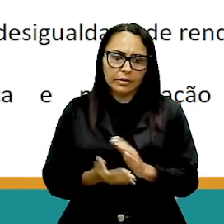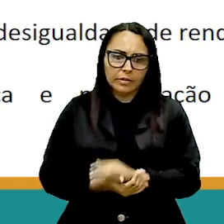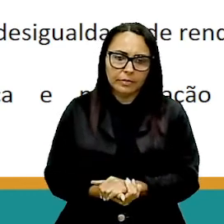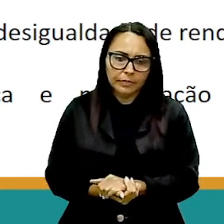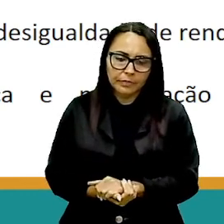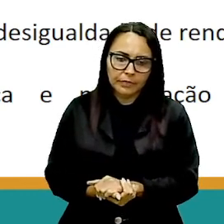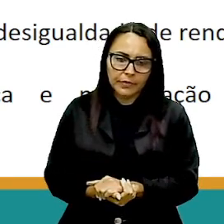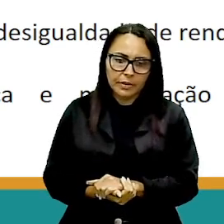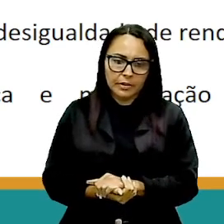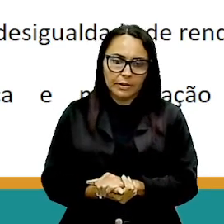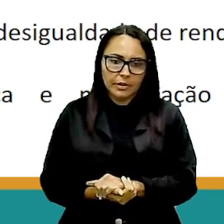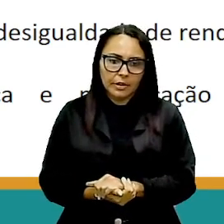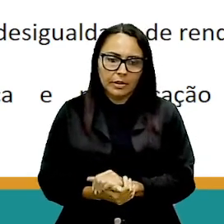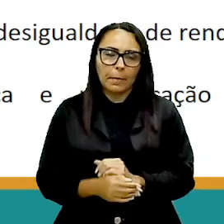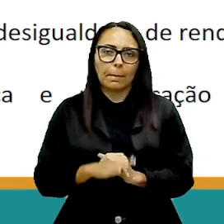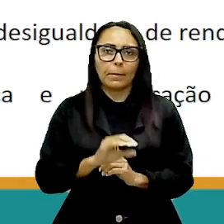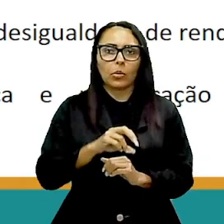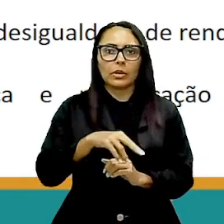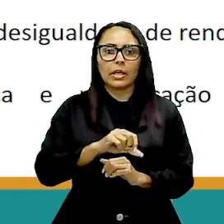são Golnaz,